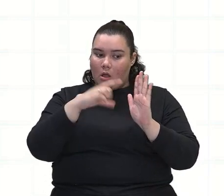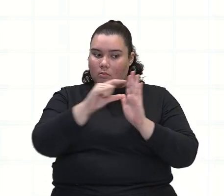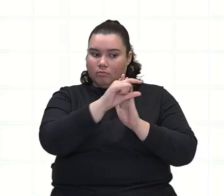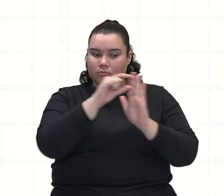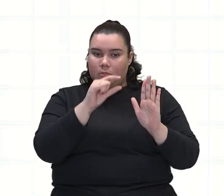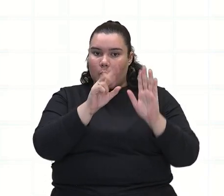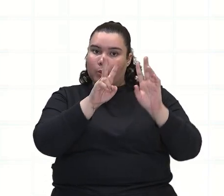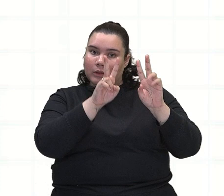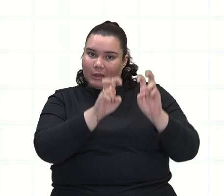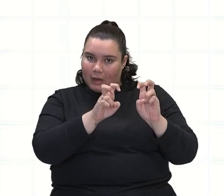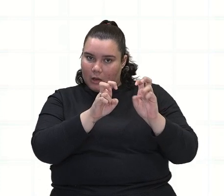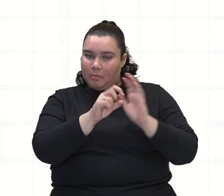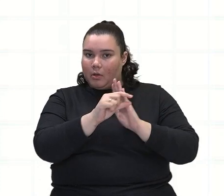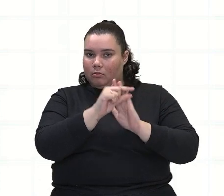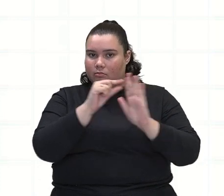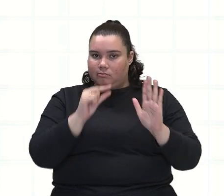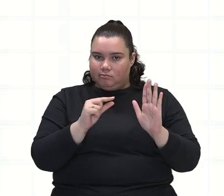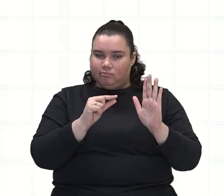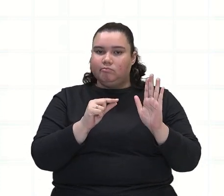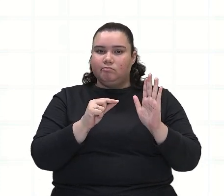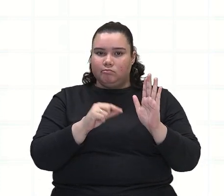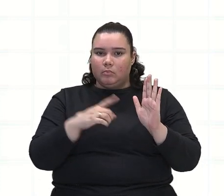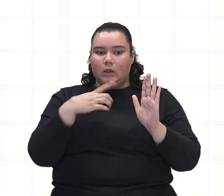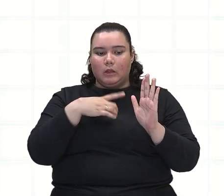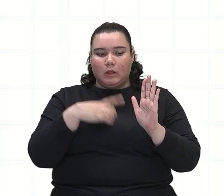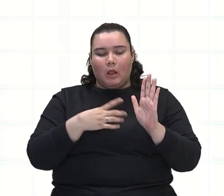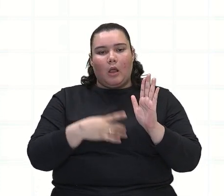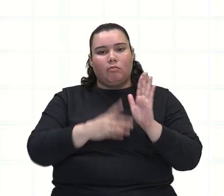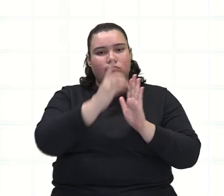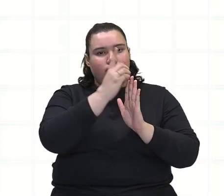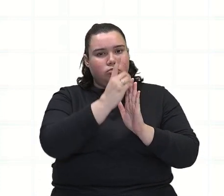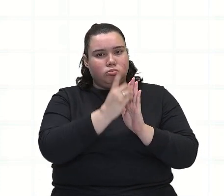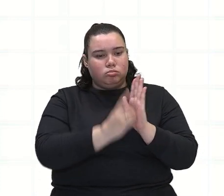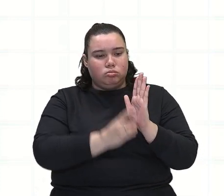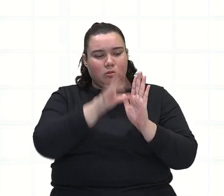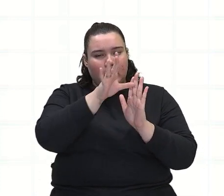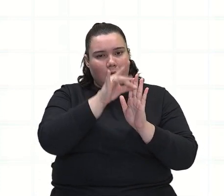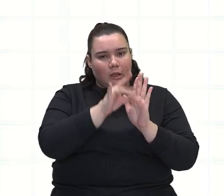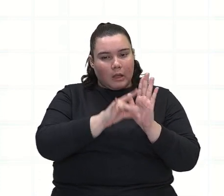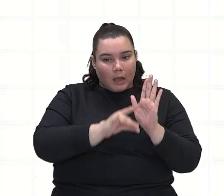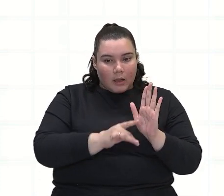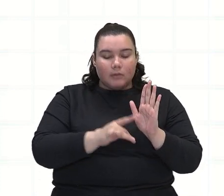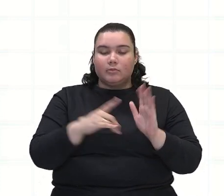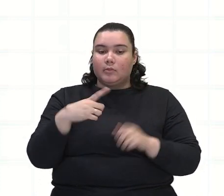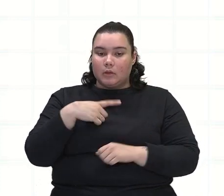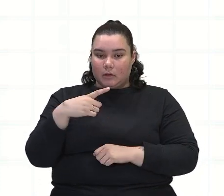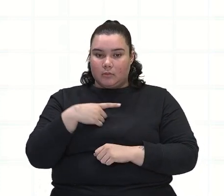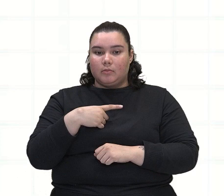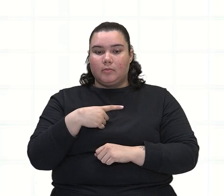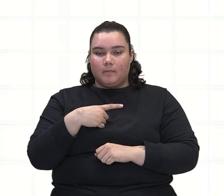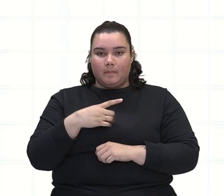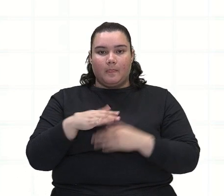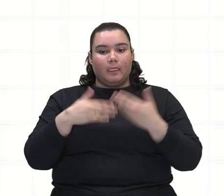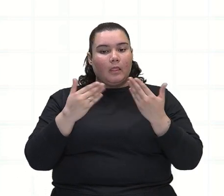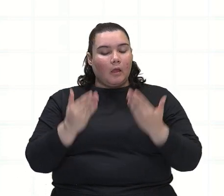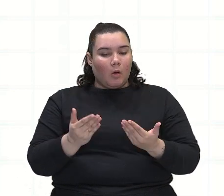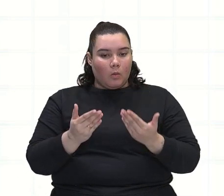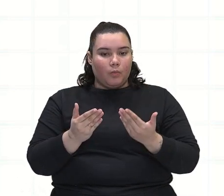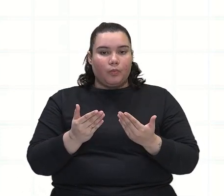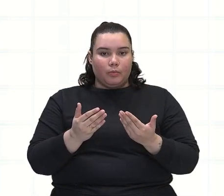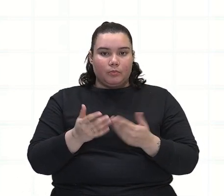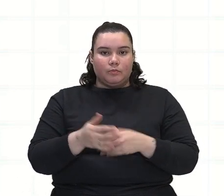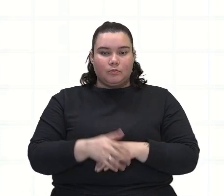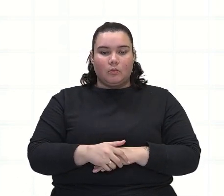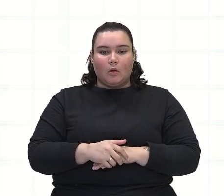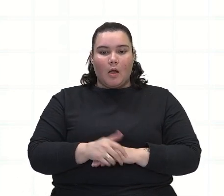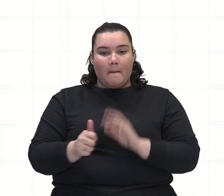vou escrever sobre ele, vou dissertar. E um dos primeiros